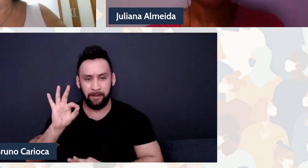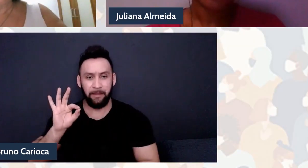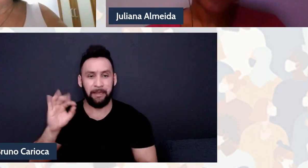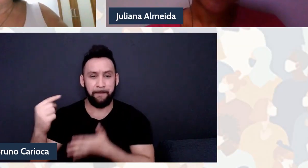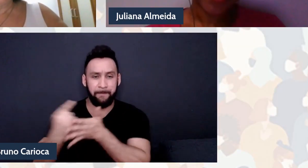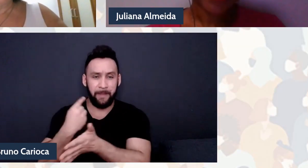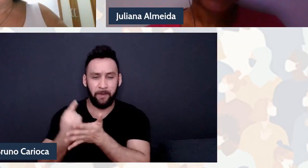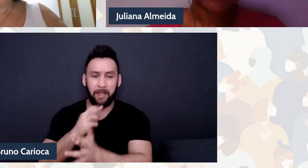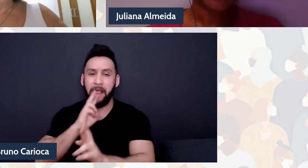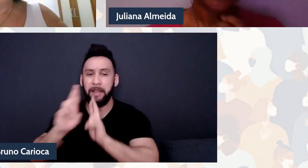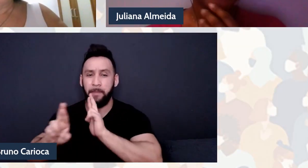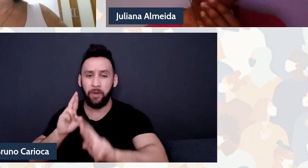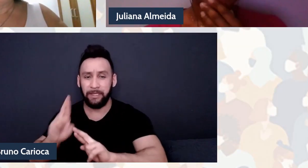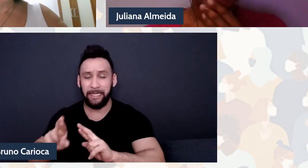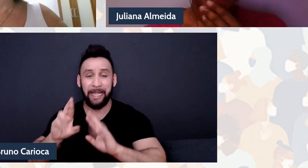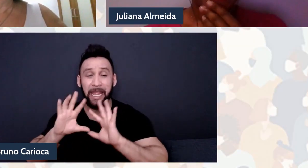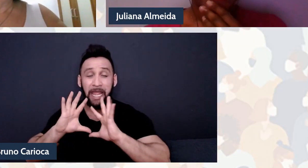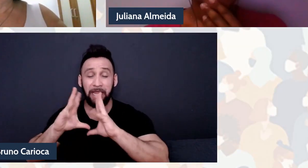Eu vou finalizar aqui